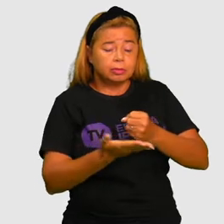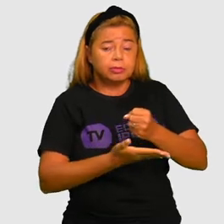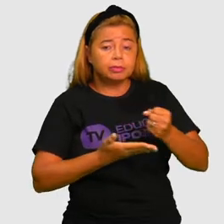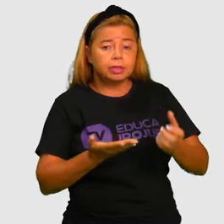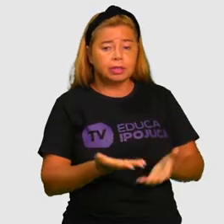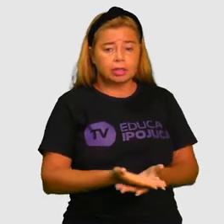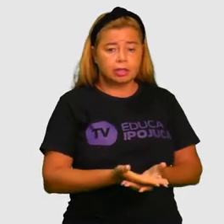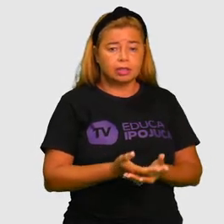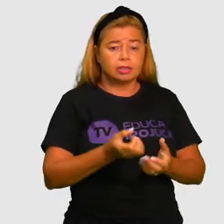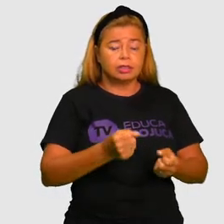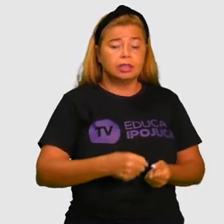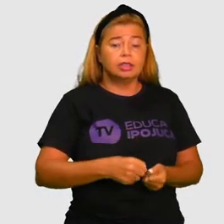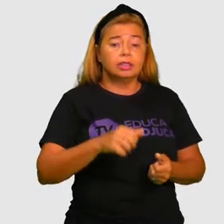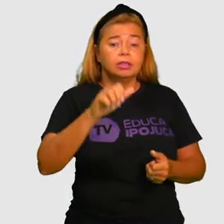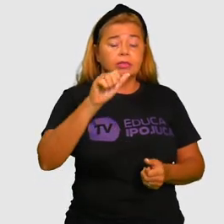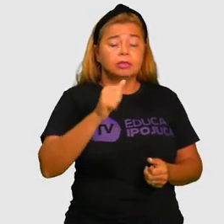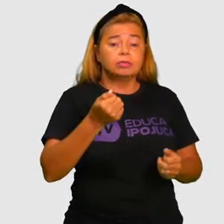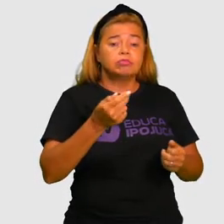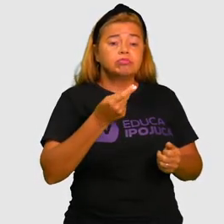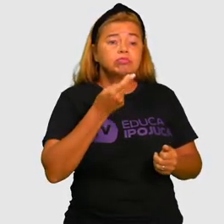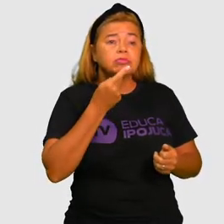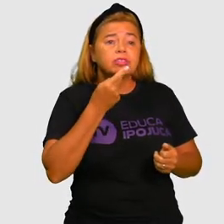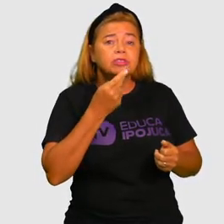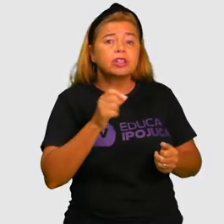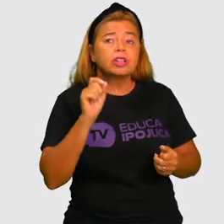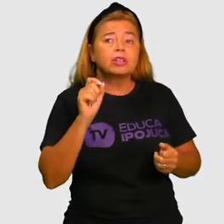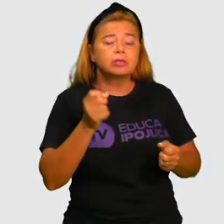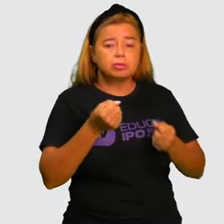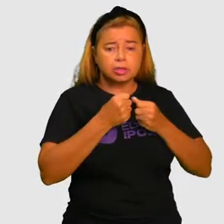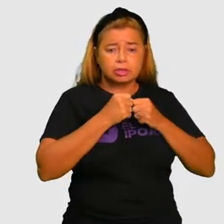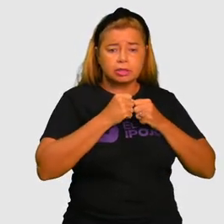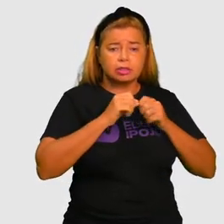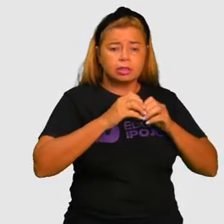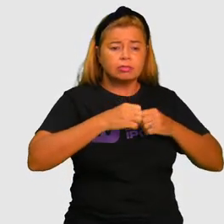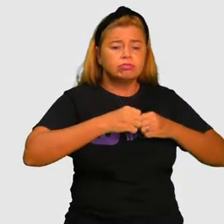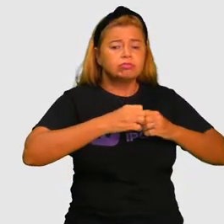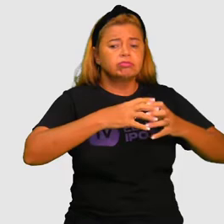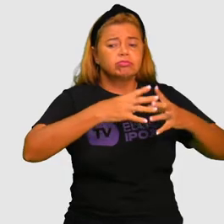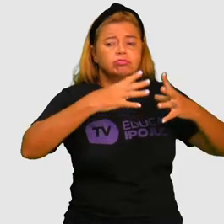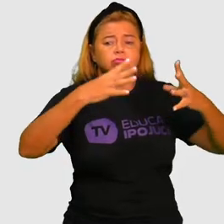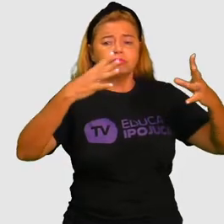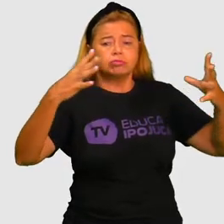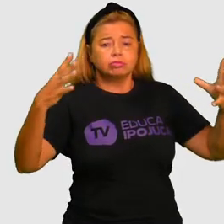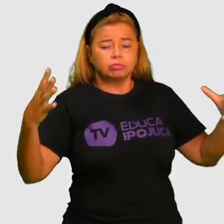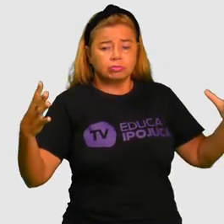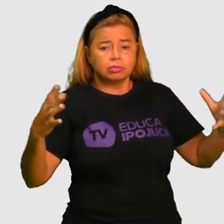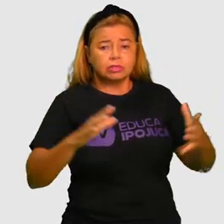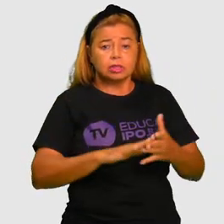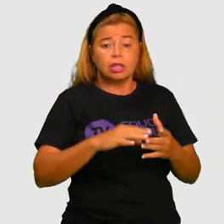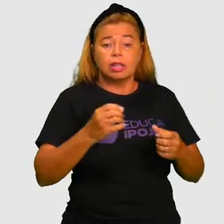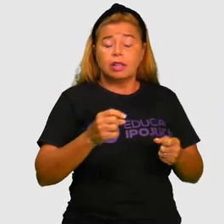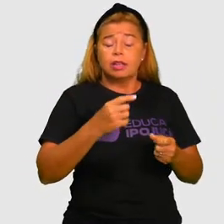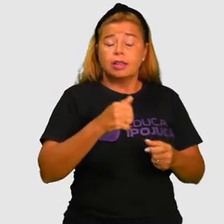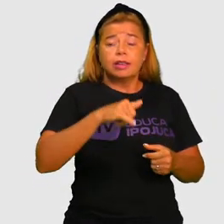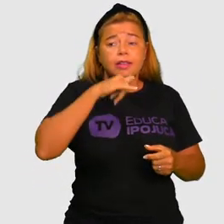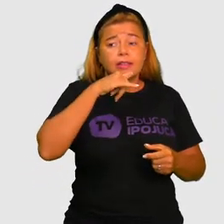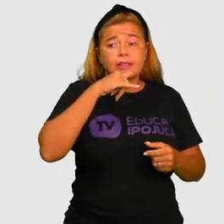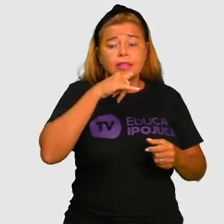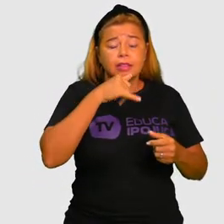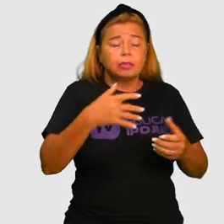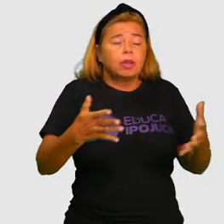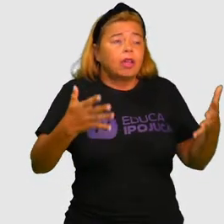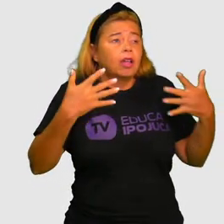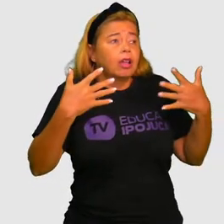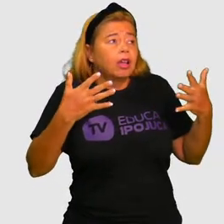mais tanta por exemplo o aquecimento global é uma e as consequências